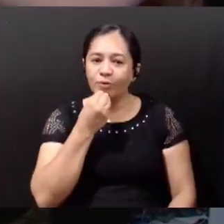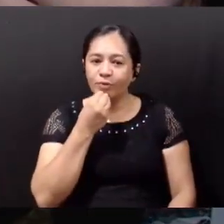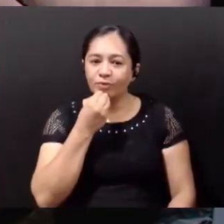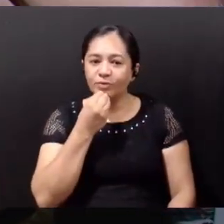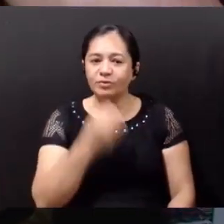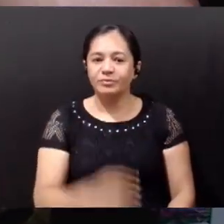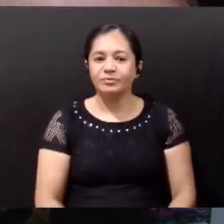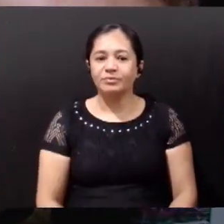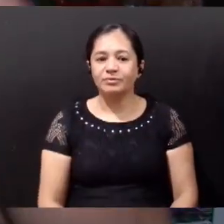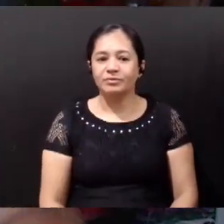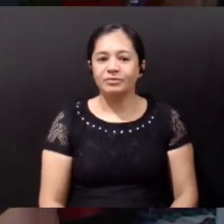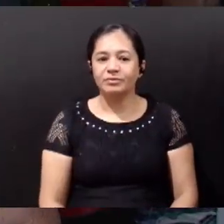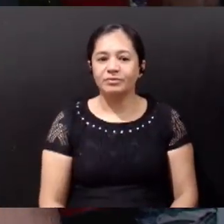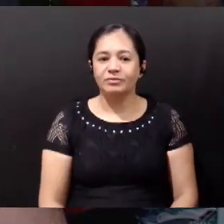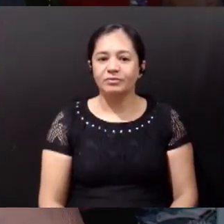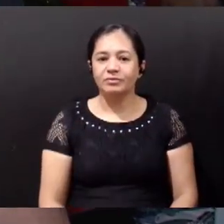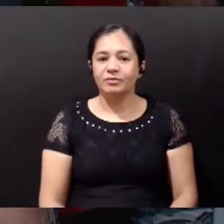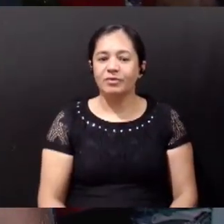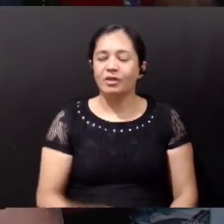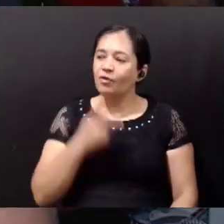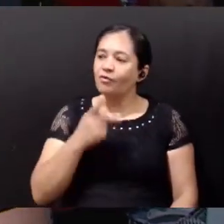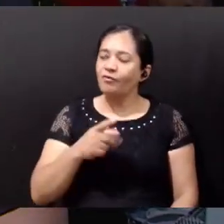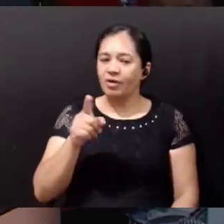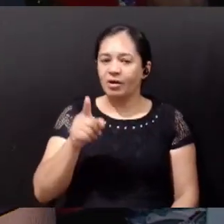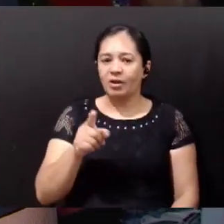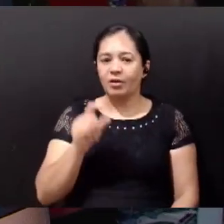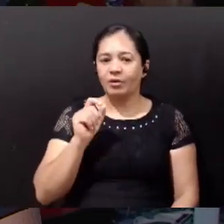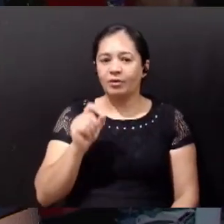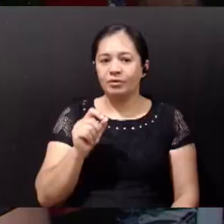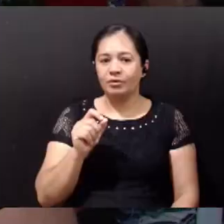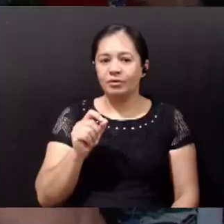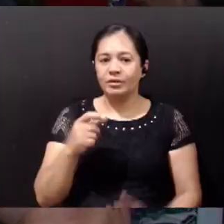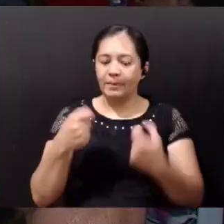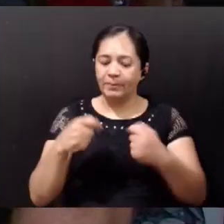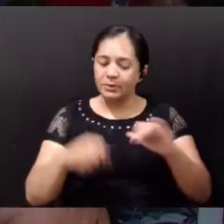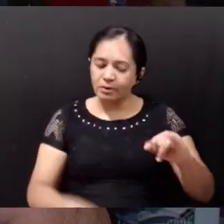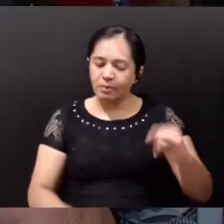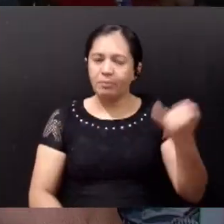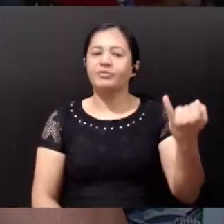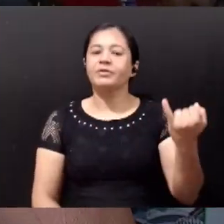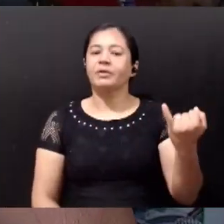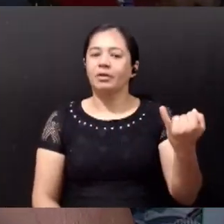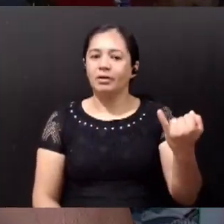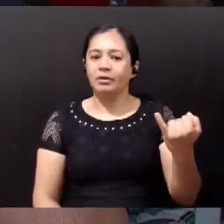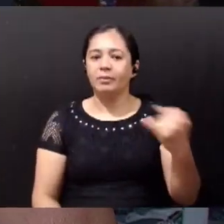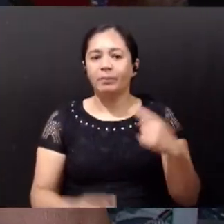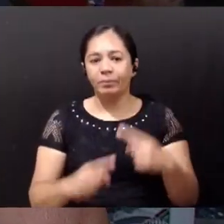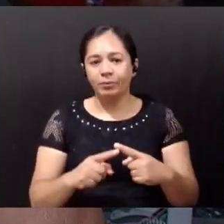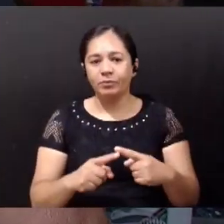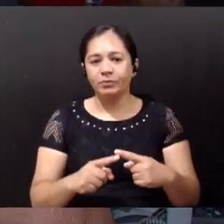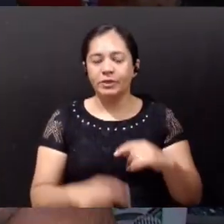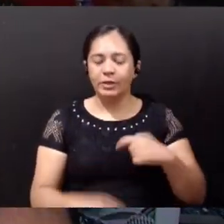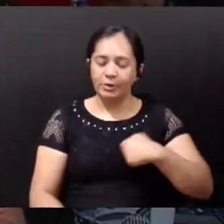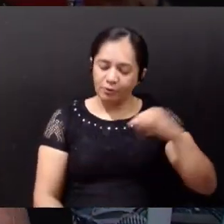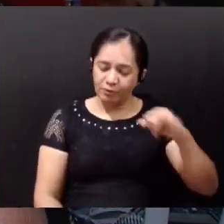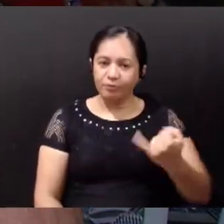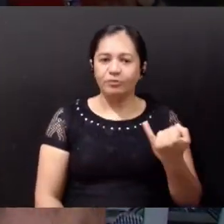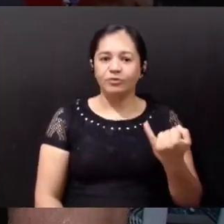todo respeito, tem que aproveitar, né? Tem que aproveitar e eu vou aproveitar